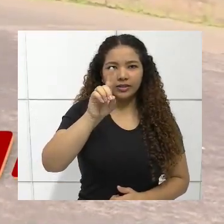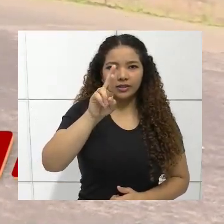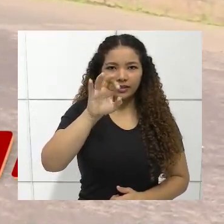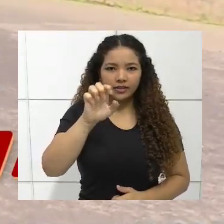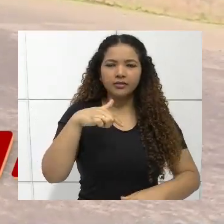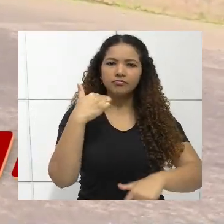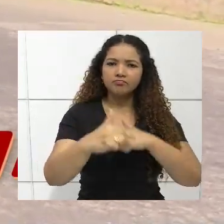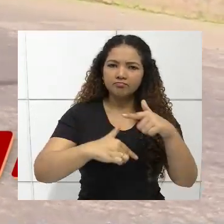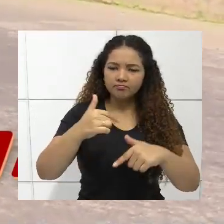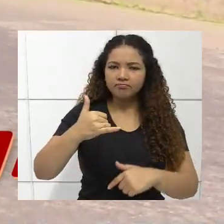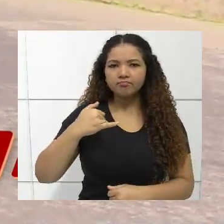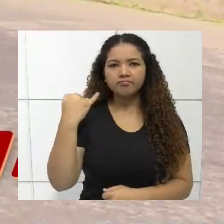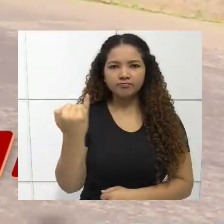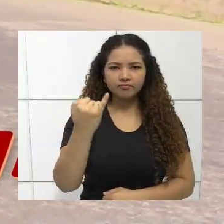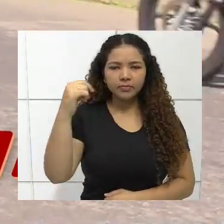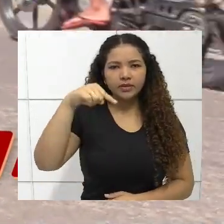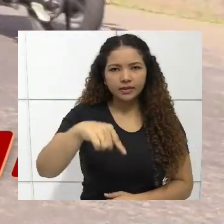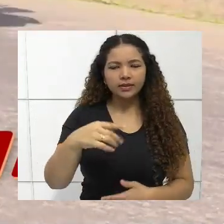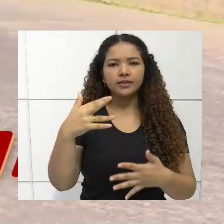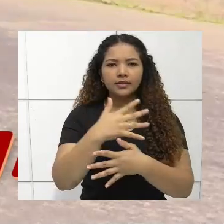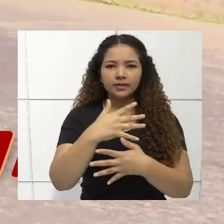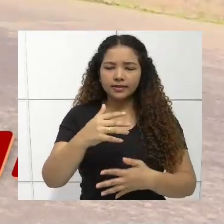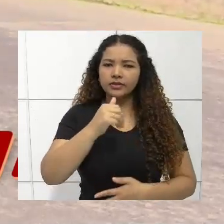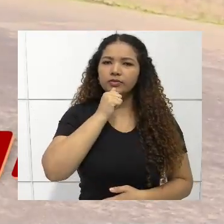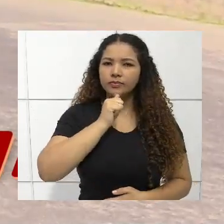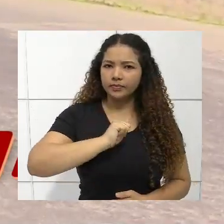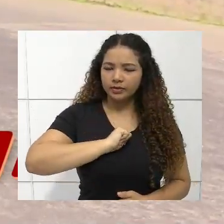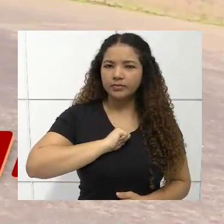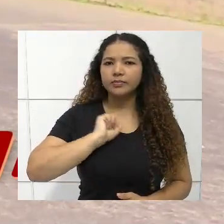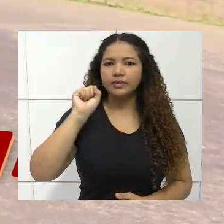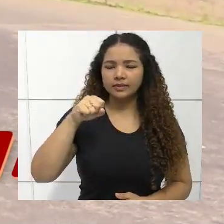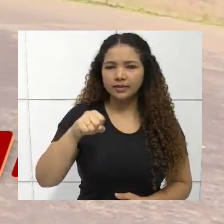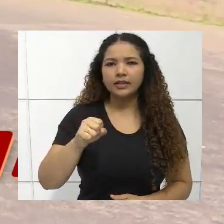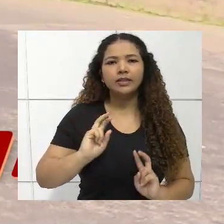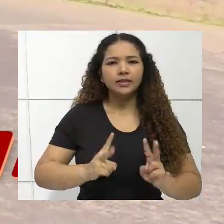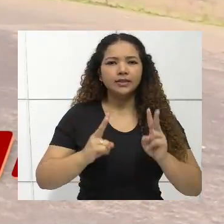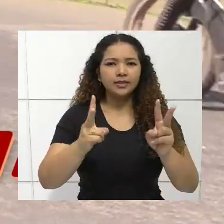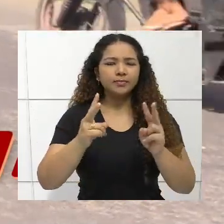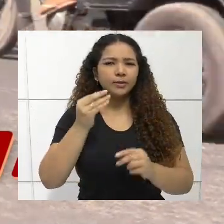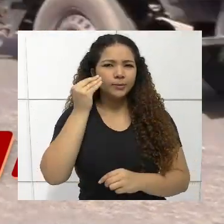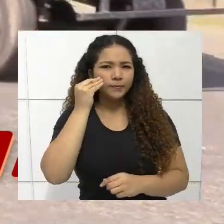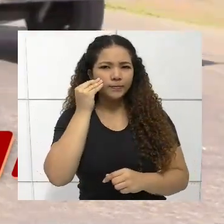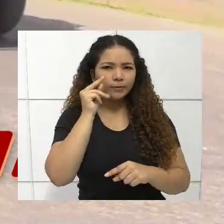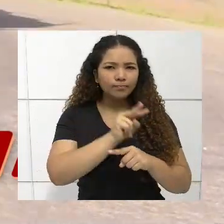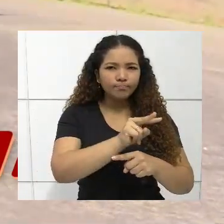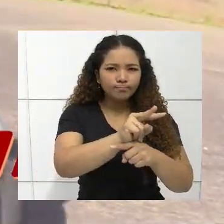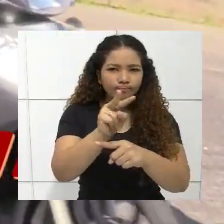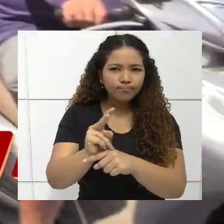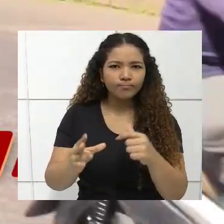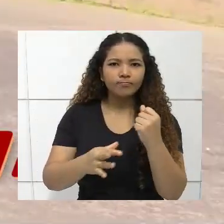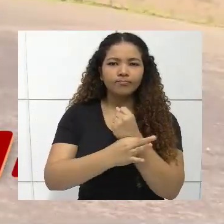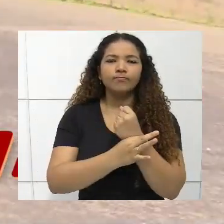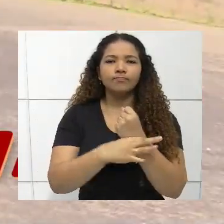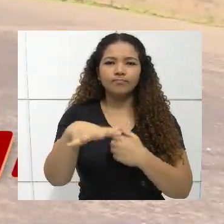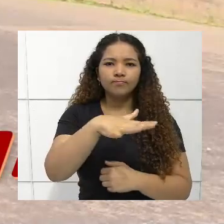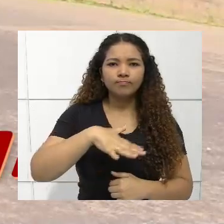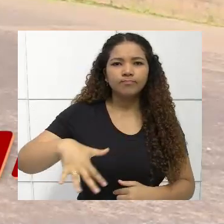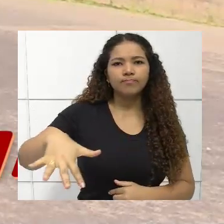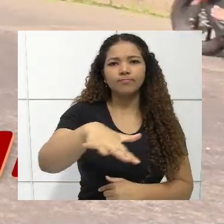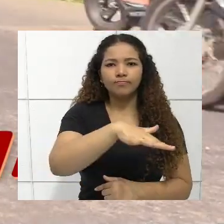muito importante aqui no nosso município, visando, claro, a segurança pública em toda a